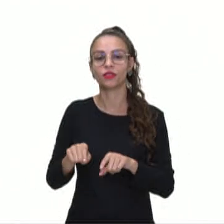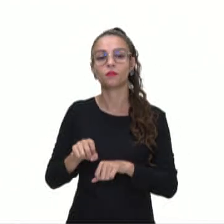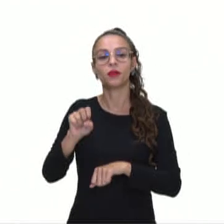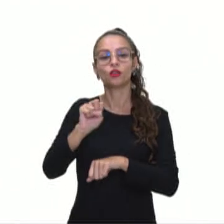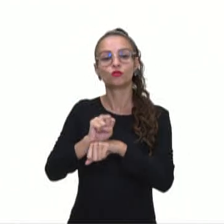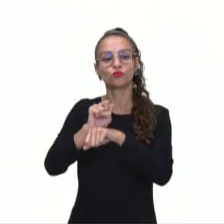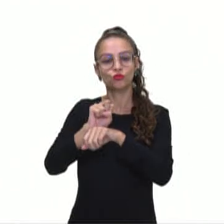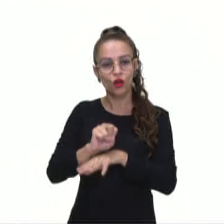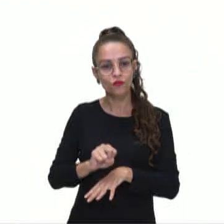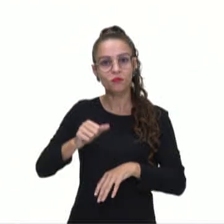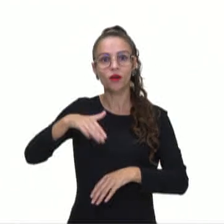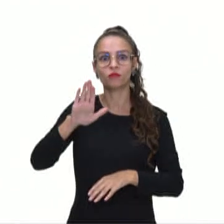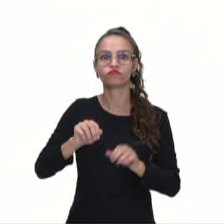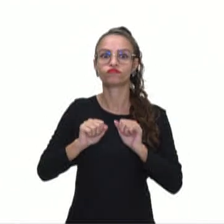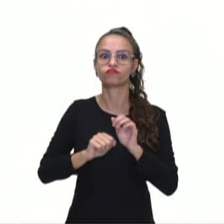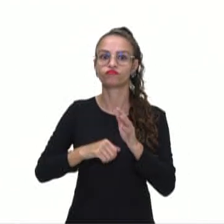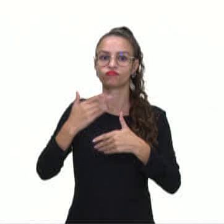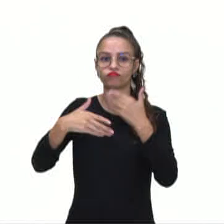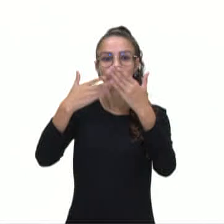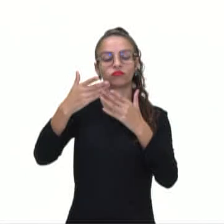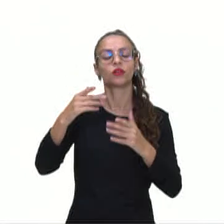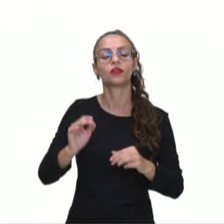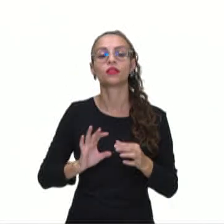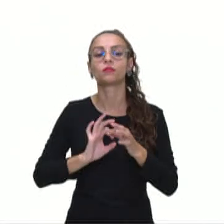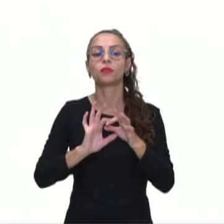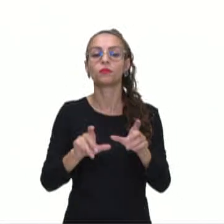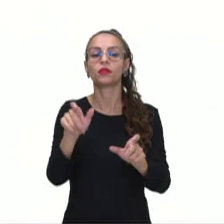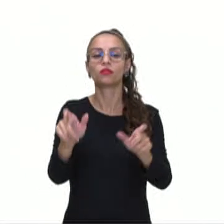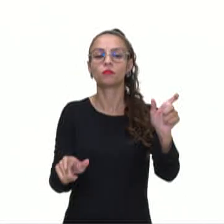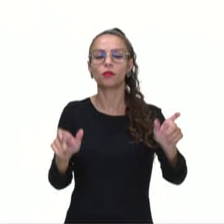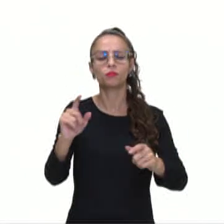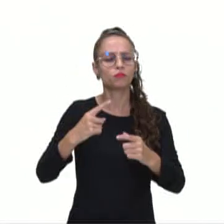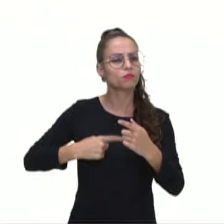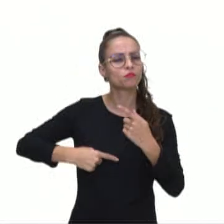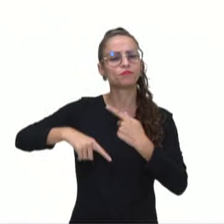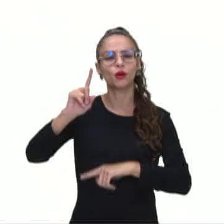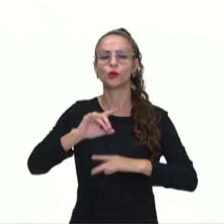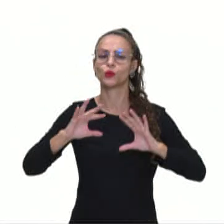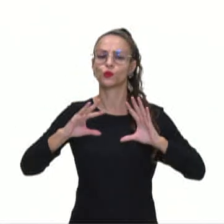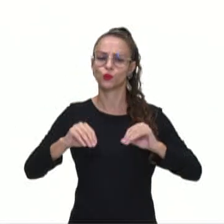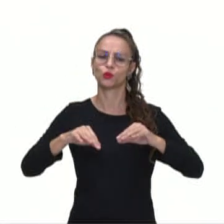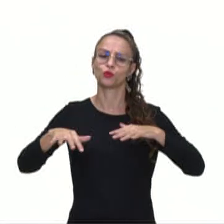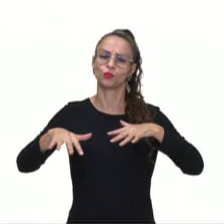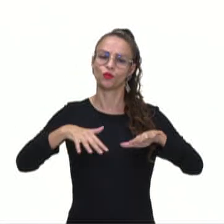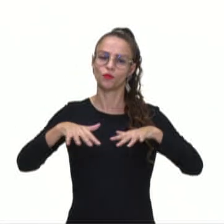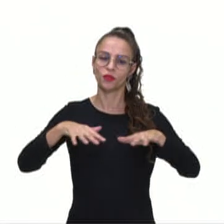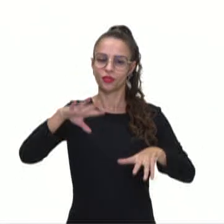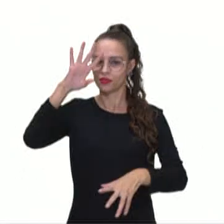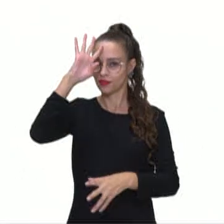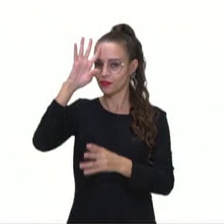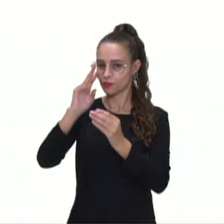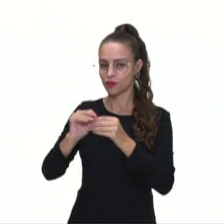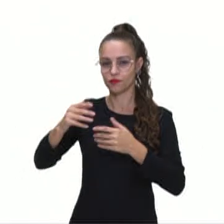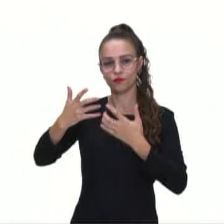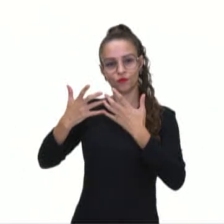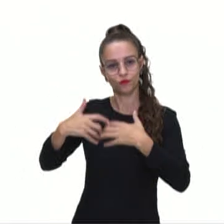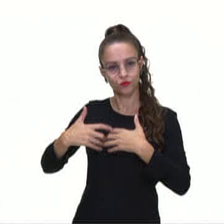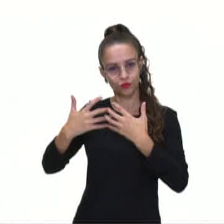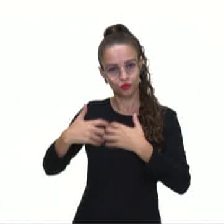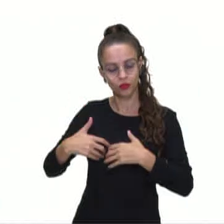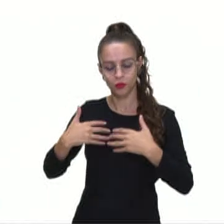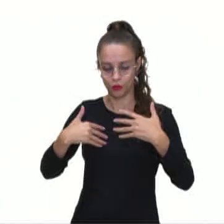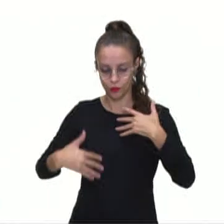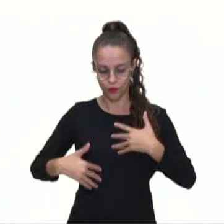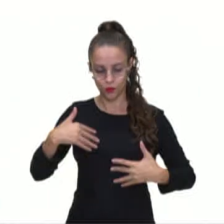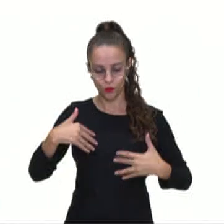mais evoluídos, permitem aos atletas superar todos os seus movimentos e compreender o funcionamento de seu